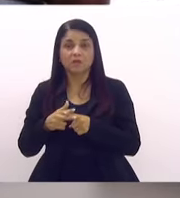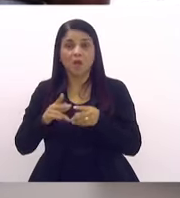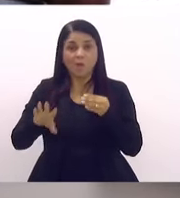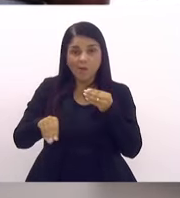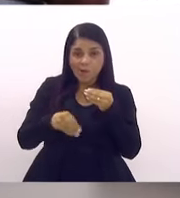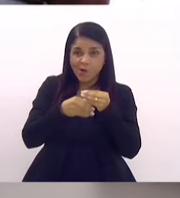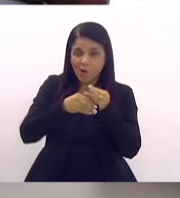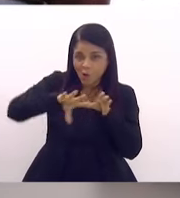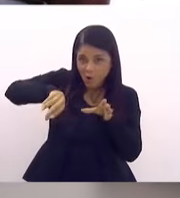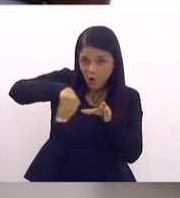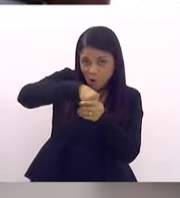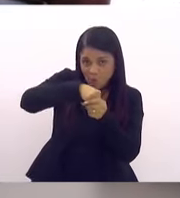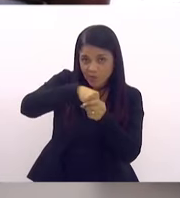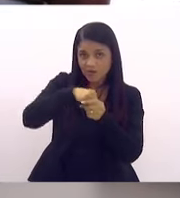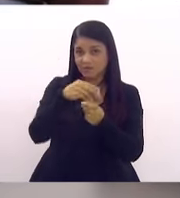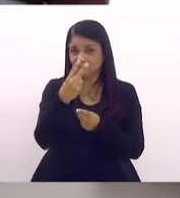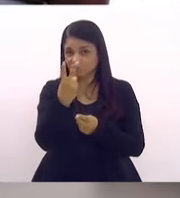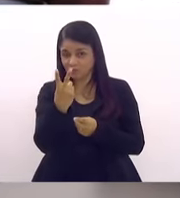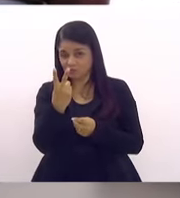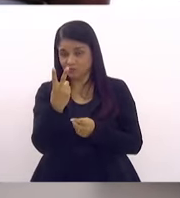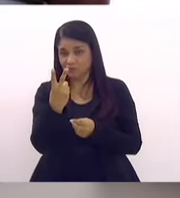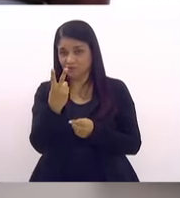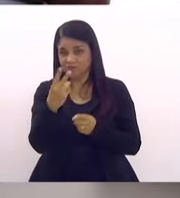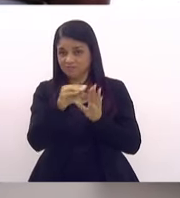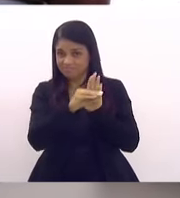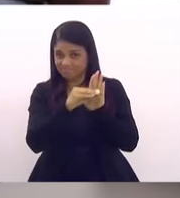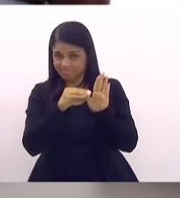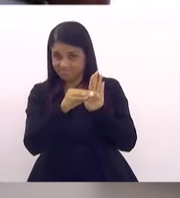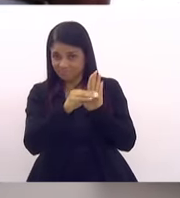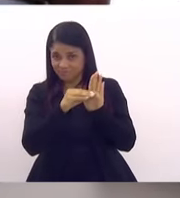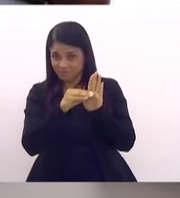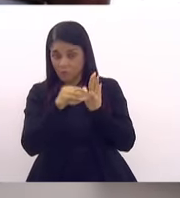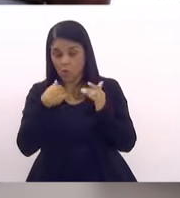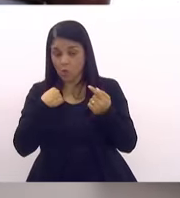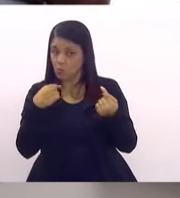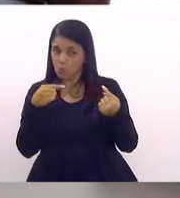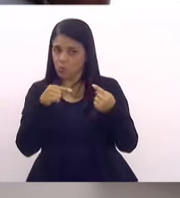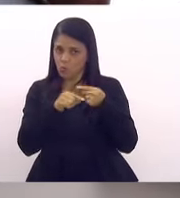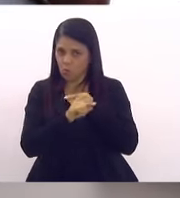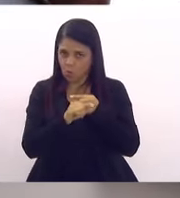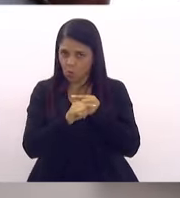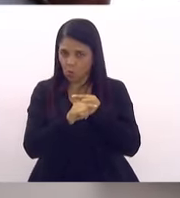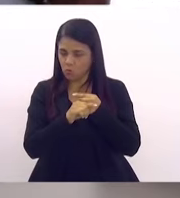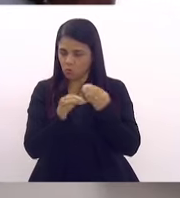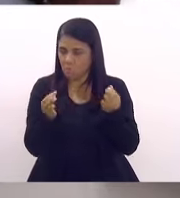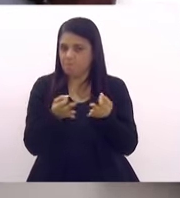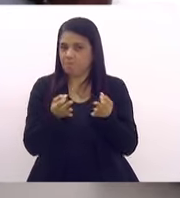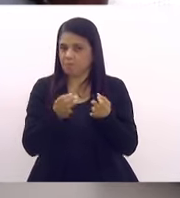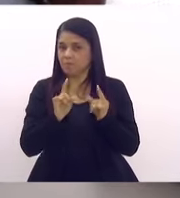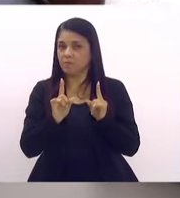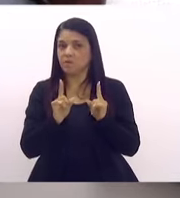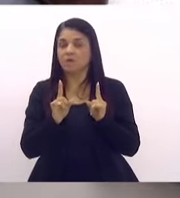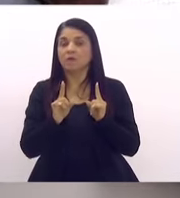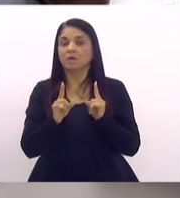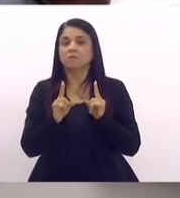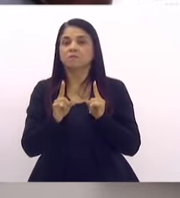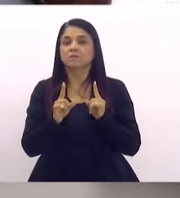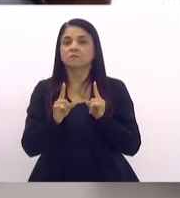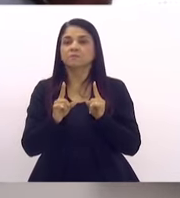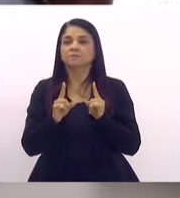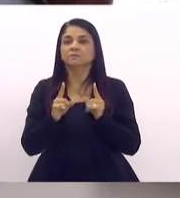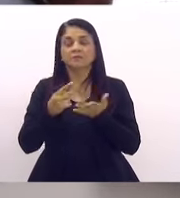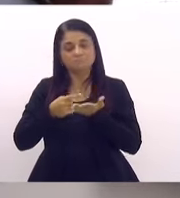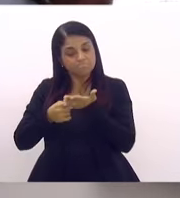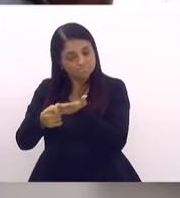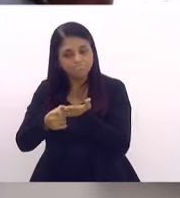incorporar essas duas, que eu quero dizer que eu não concordo completamente, mas já seria uma história de